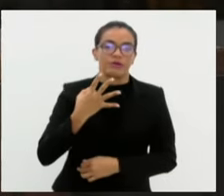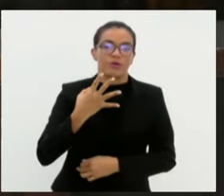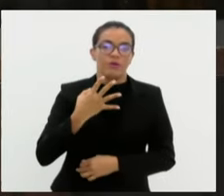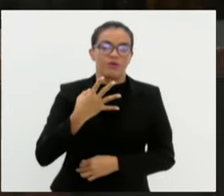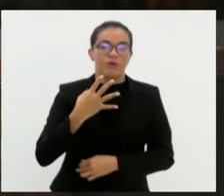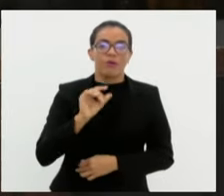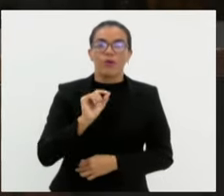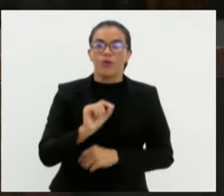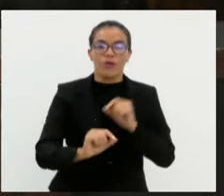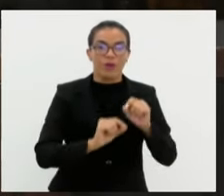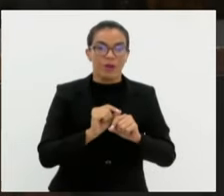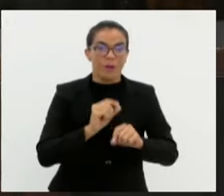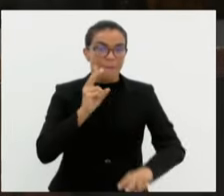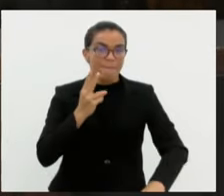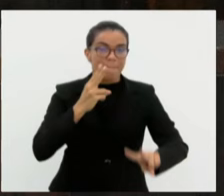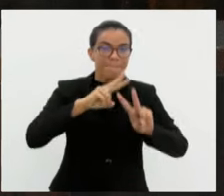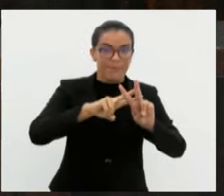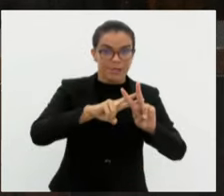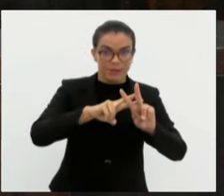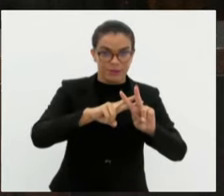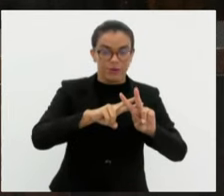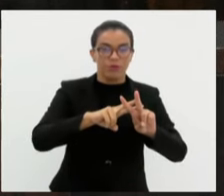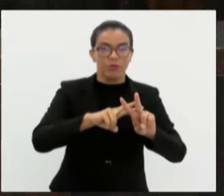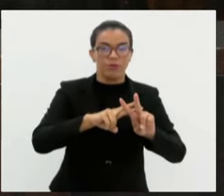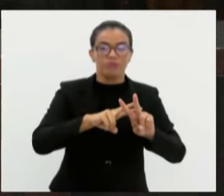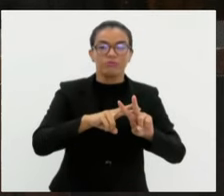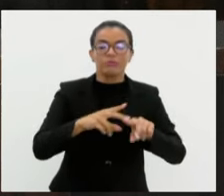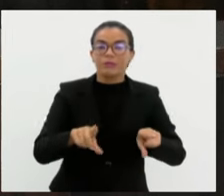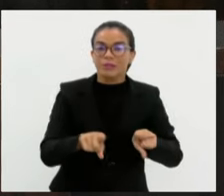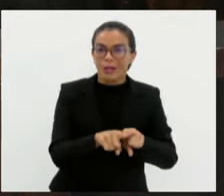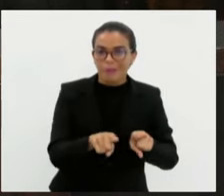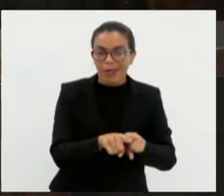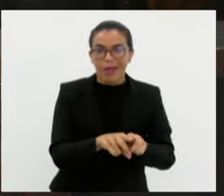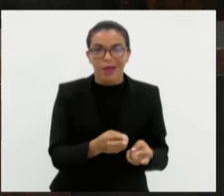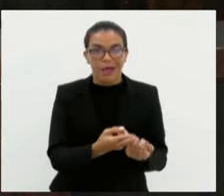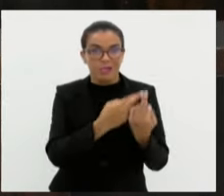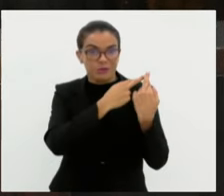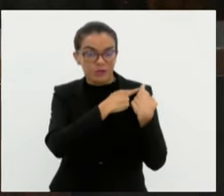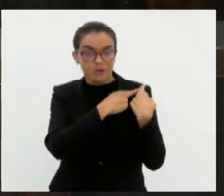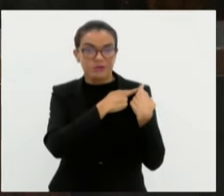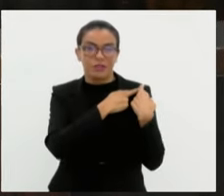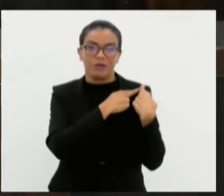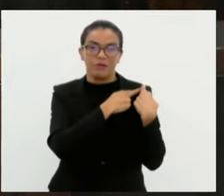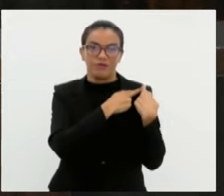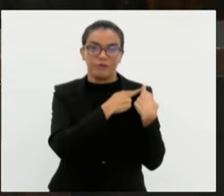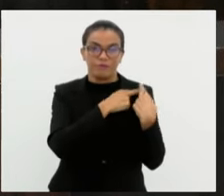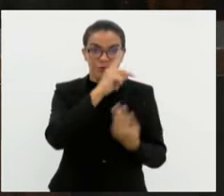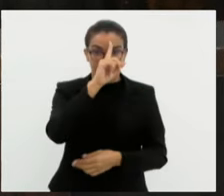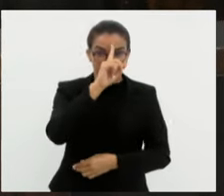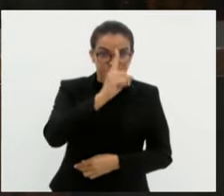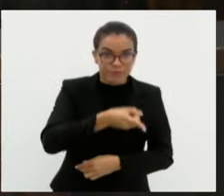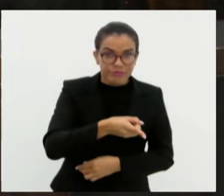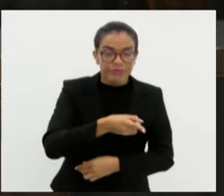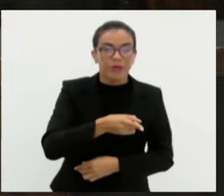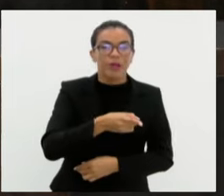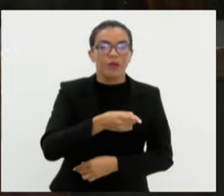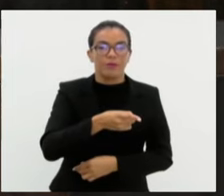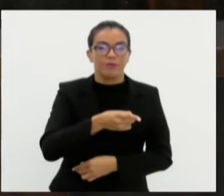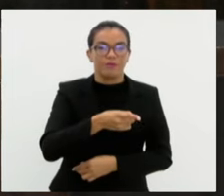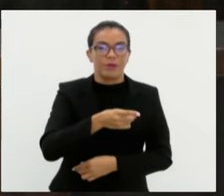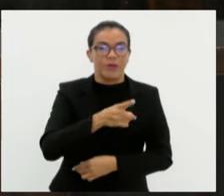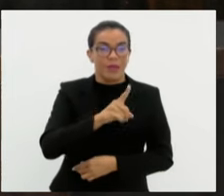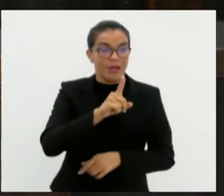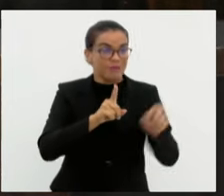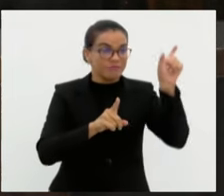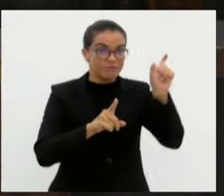preliminarmente sobre a prisão, devendo a ordenar a apresentação do réu